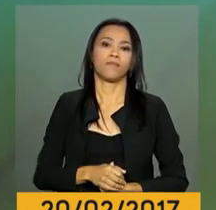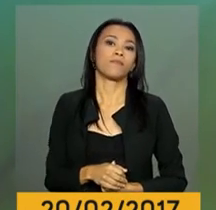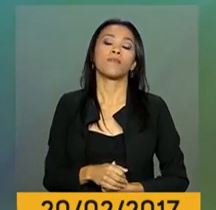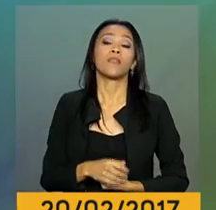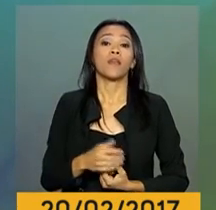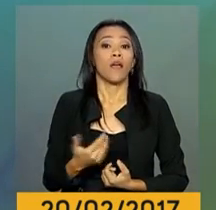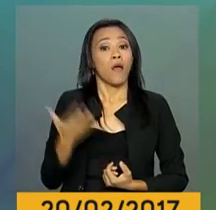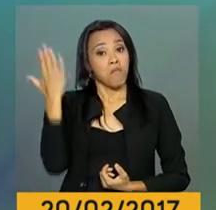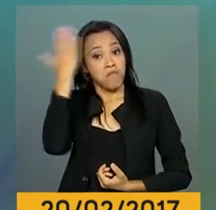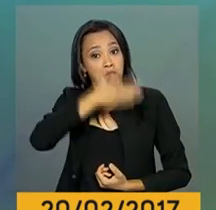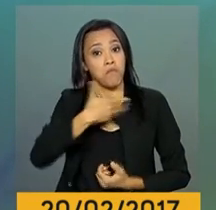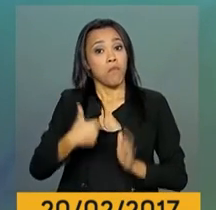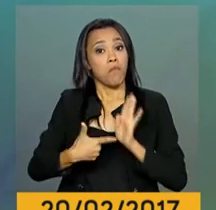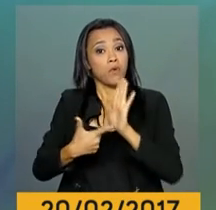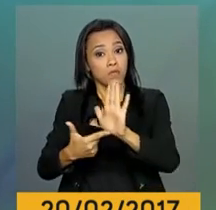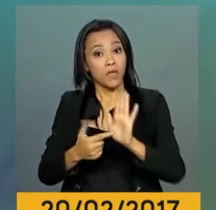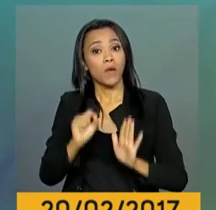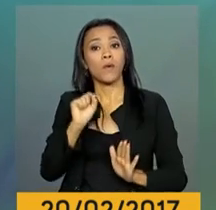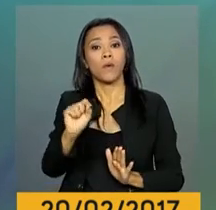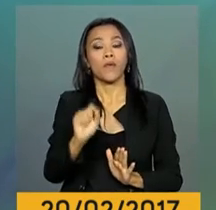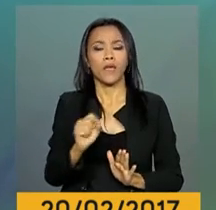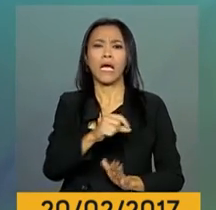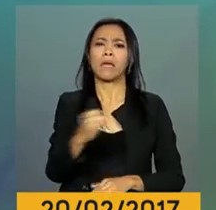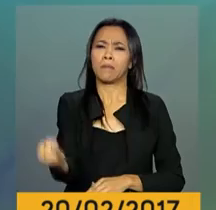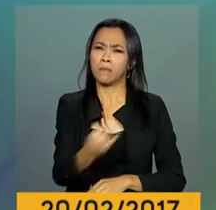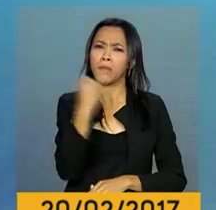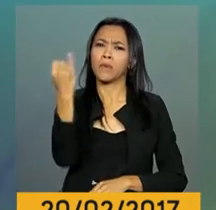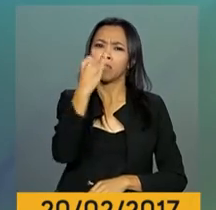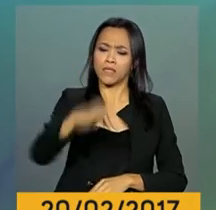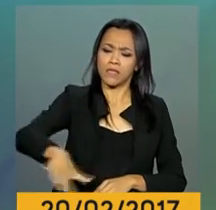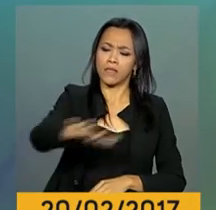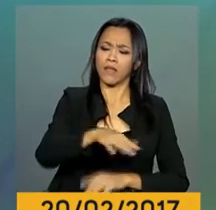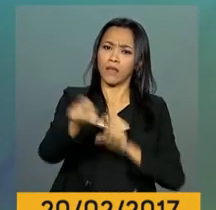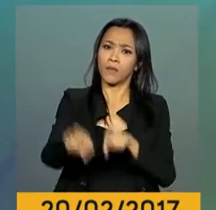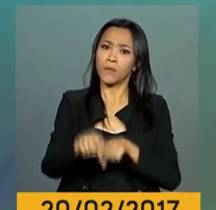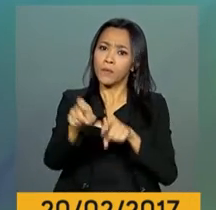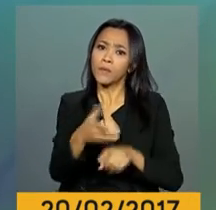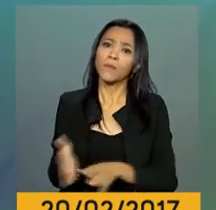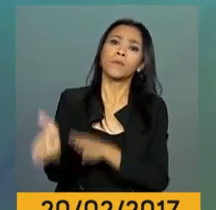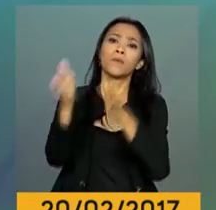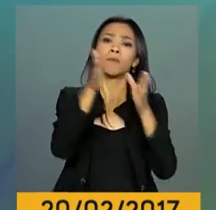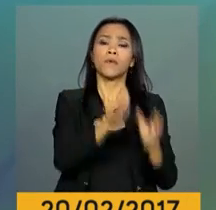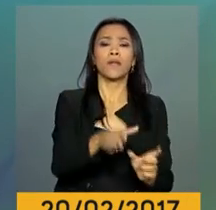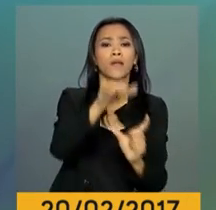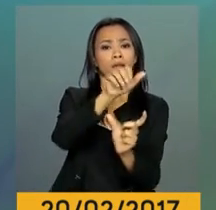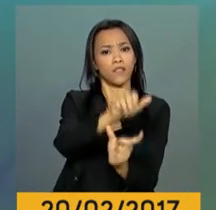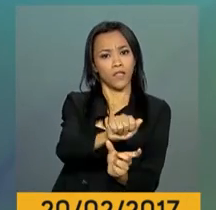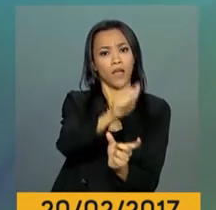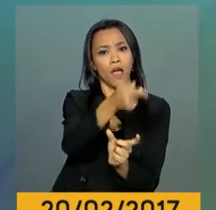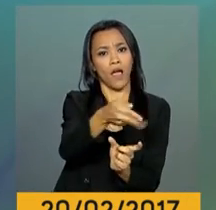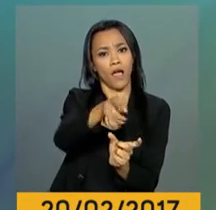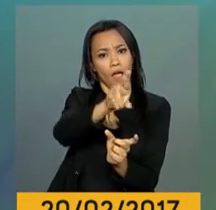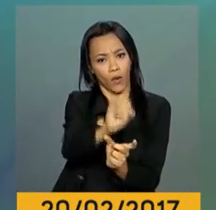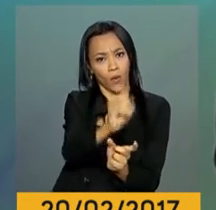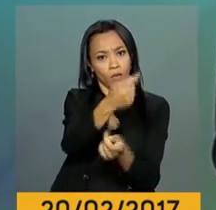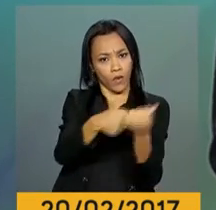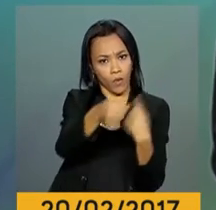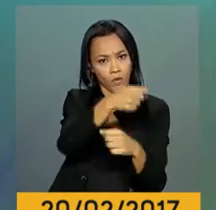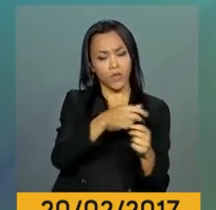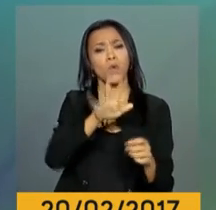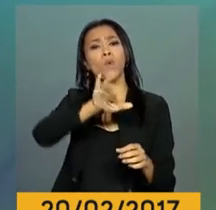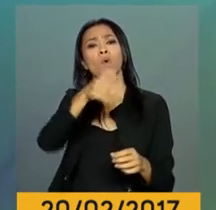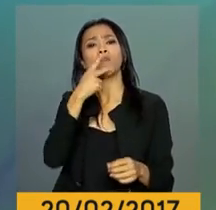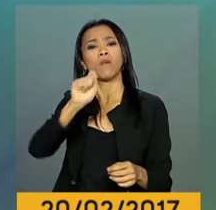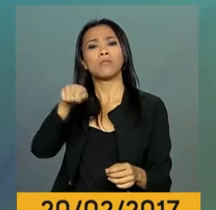revelar a importância da agricultura, do agronegócio. Quando falamos de agricultura, também é interessante, ela tem